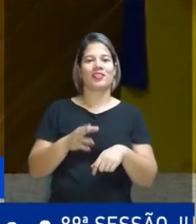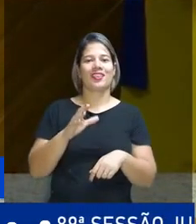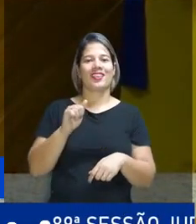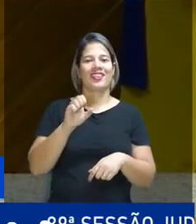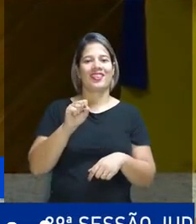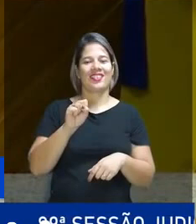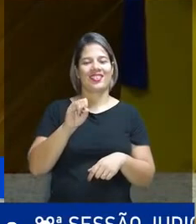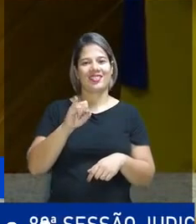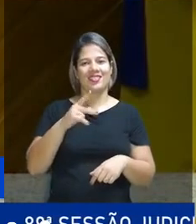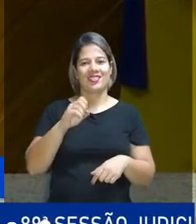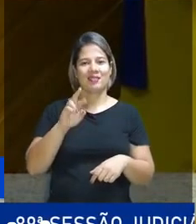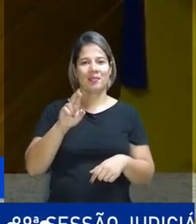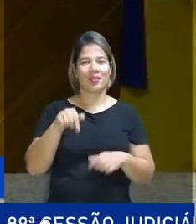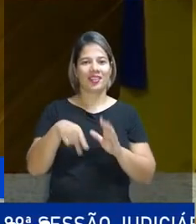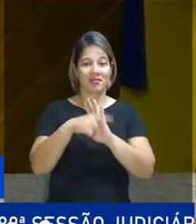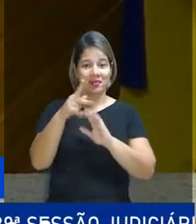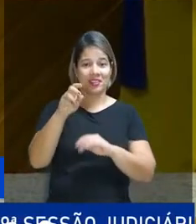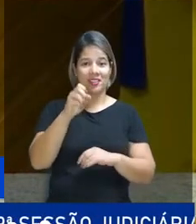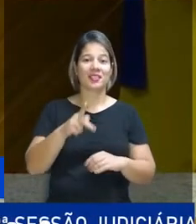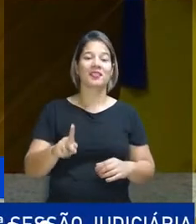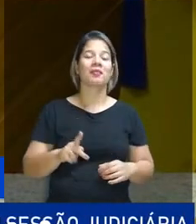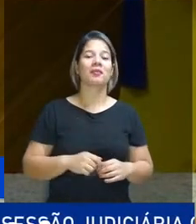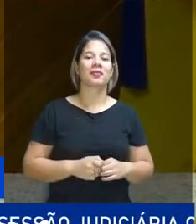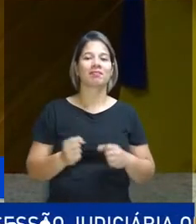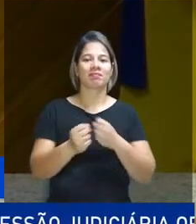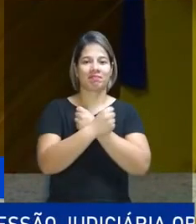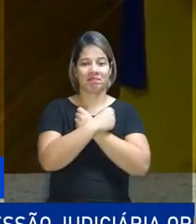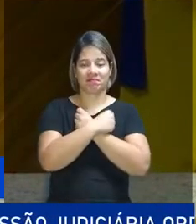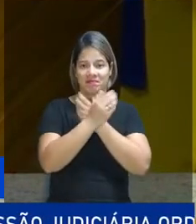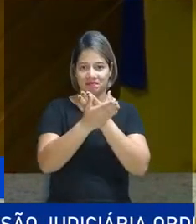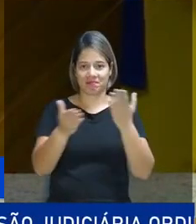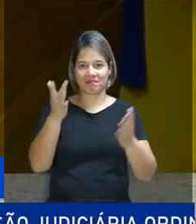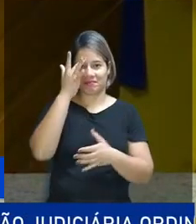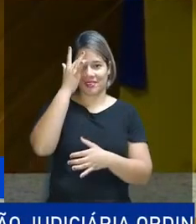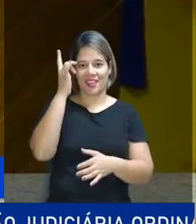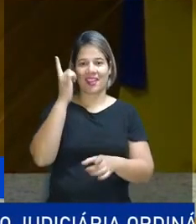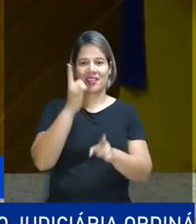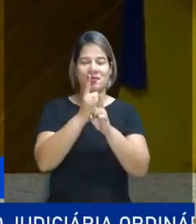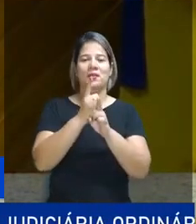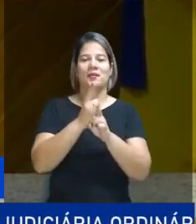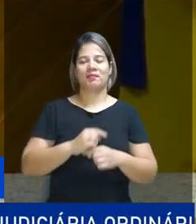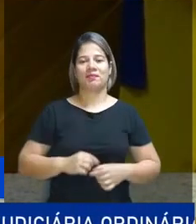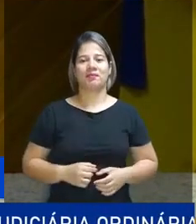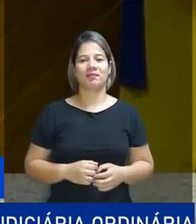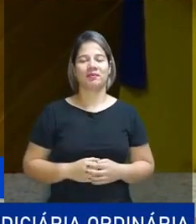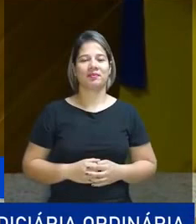vindo daí do Iapoque. Um grande abraço a todos e até amanhã, se Deus quiser.